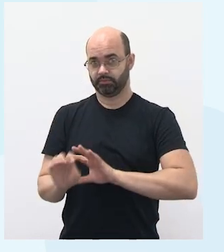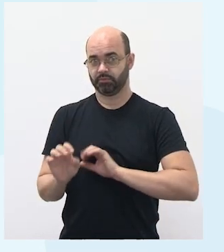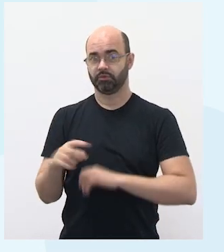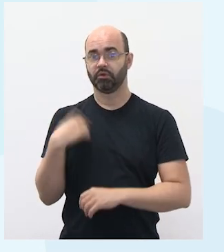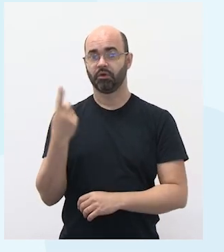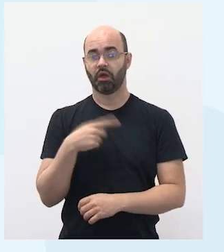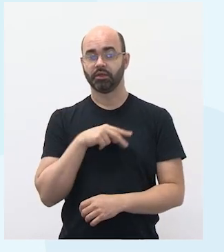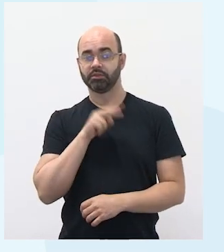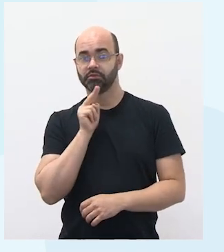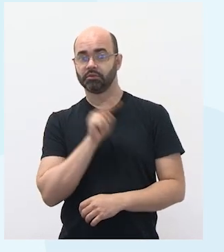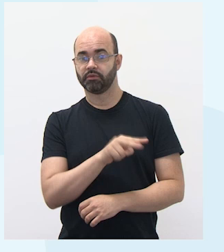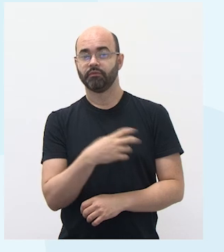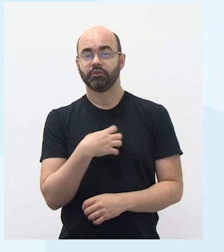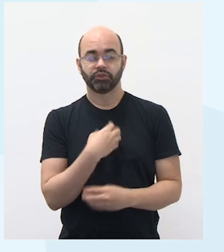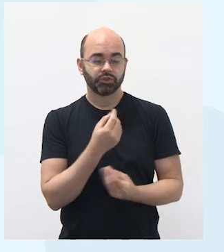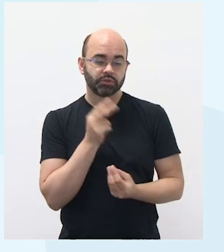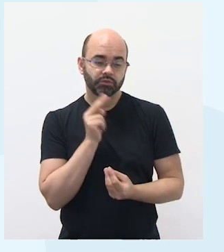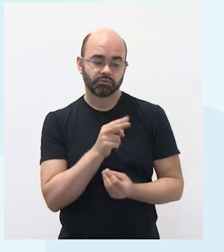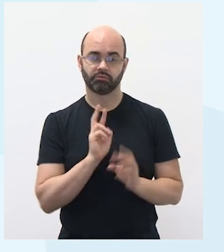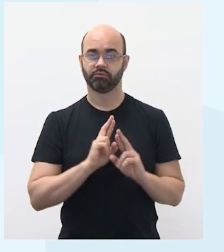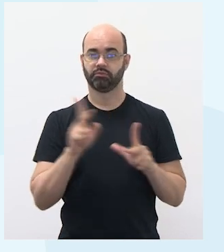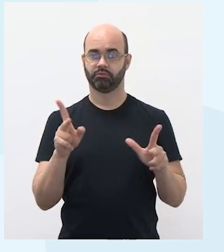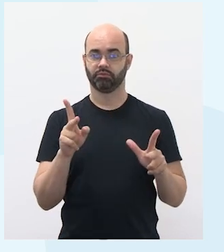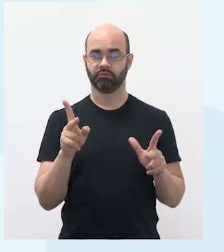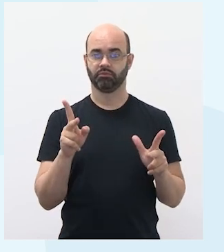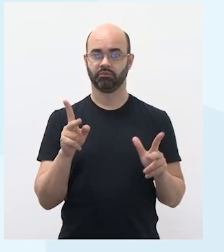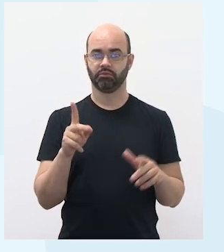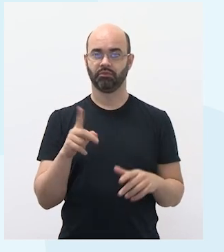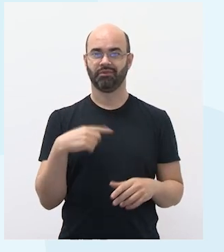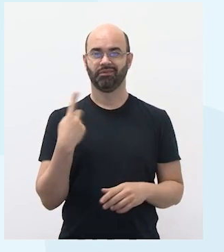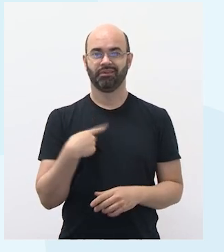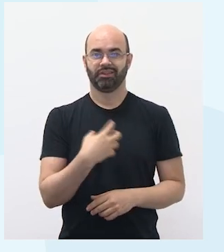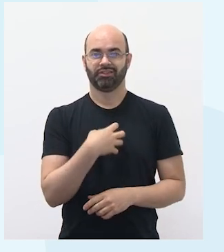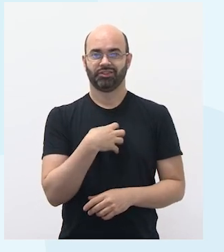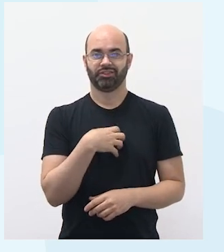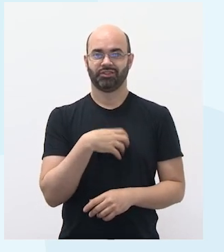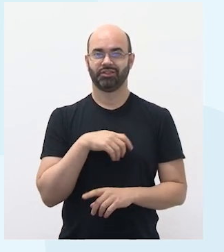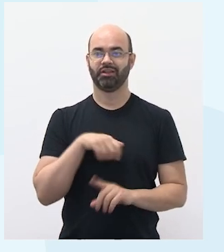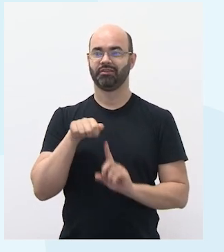né? Até evitarmos de reproduzir essas